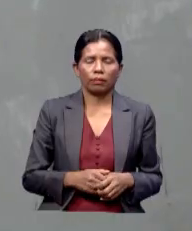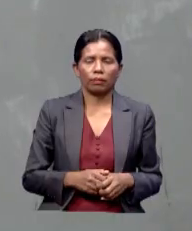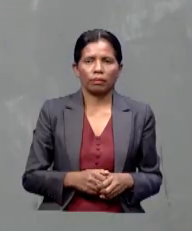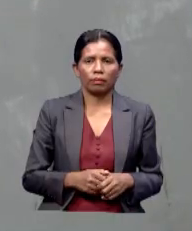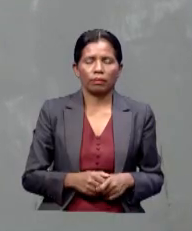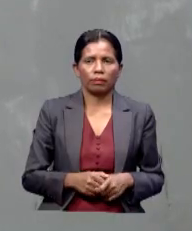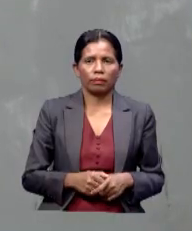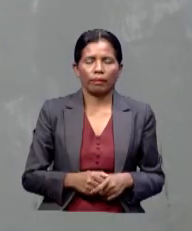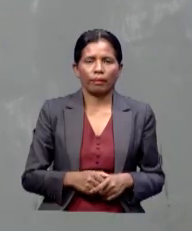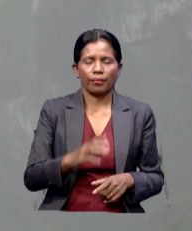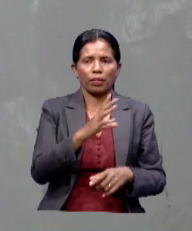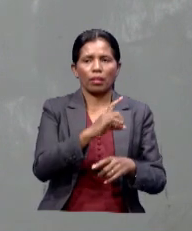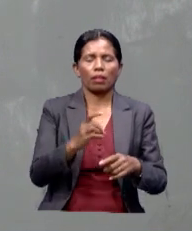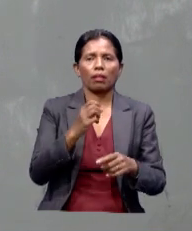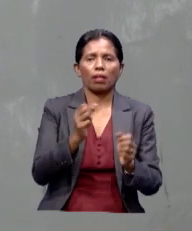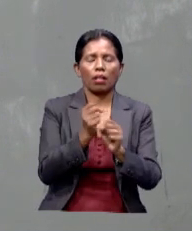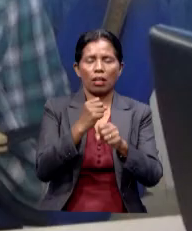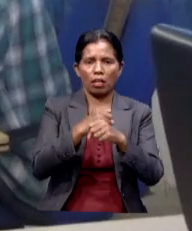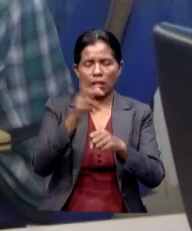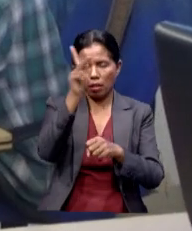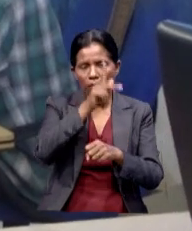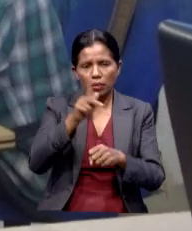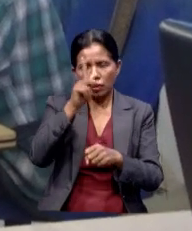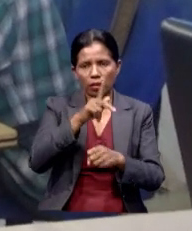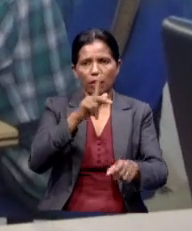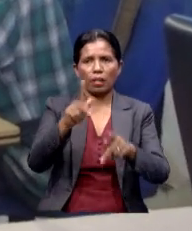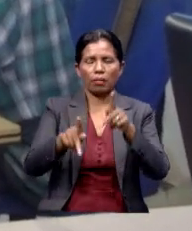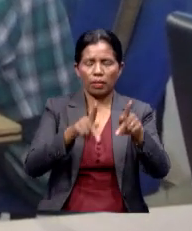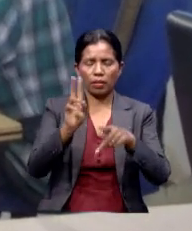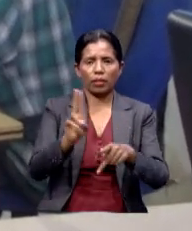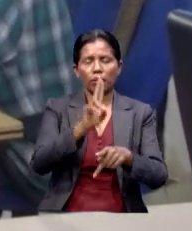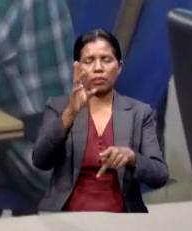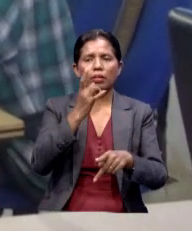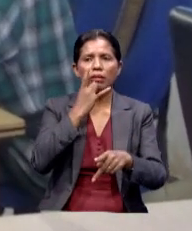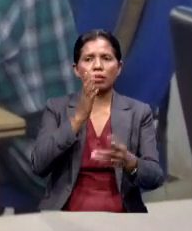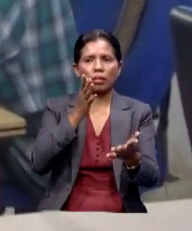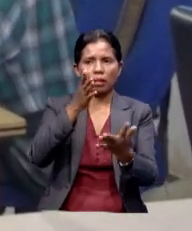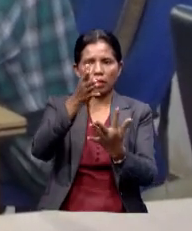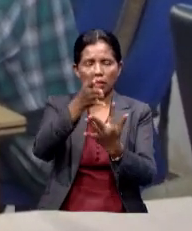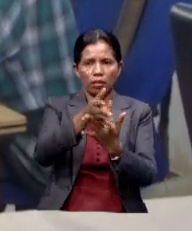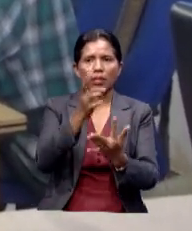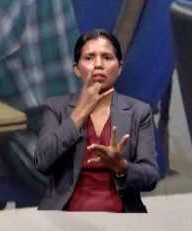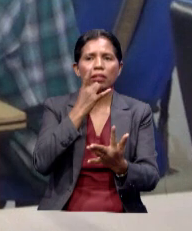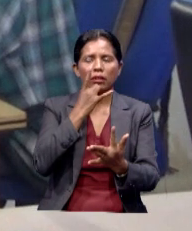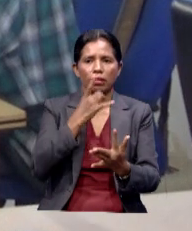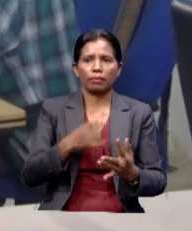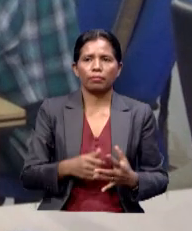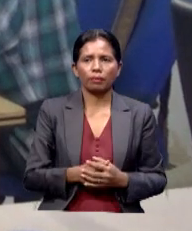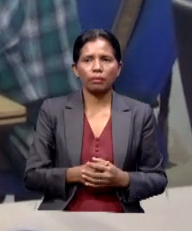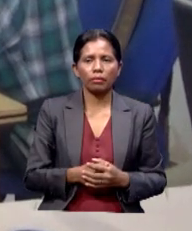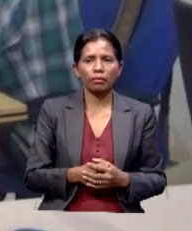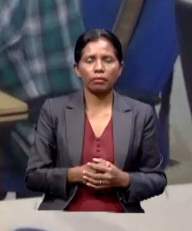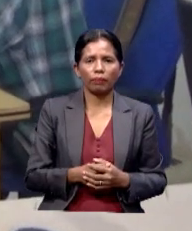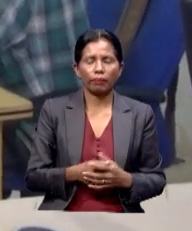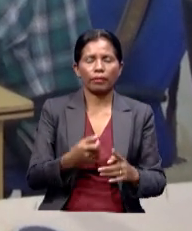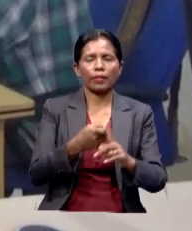Durante ni tane consumidor halo pesquisa pa consumidor sira nebe durante ni acesso ba energia e eletricidade.